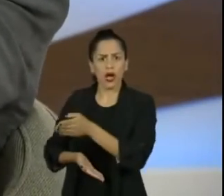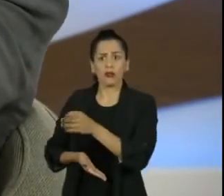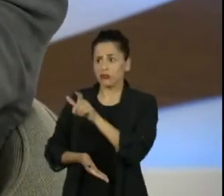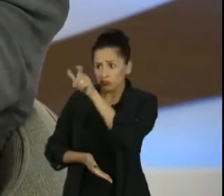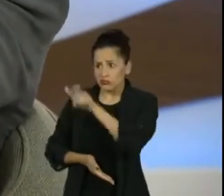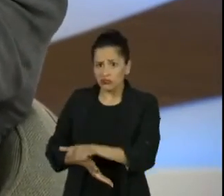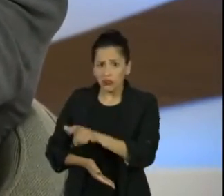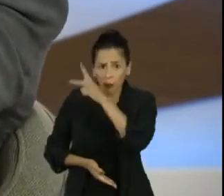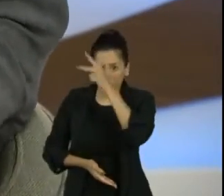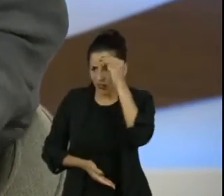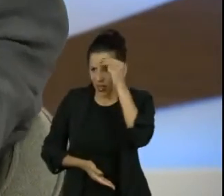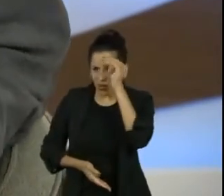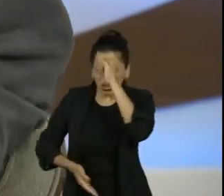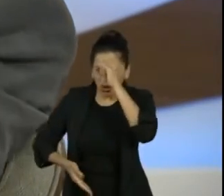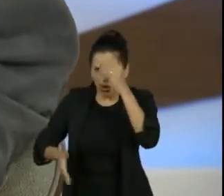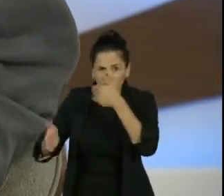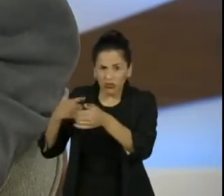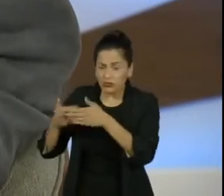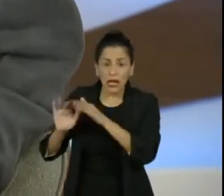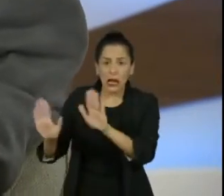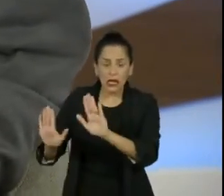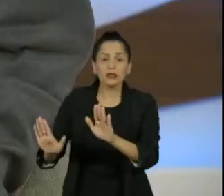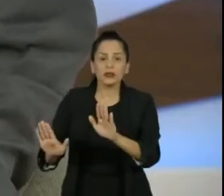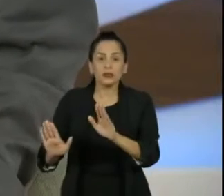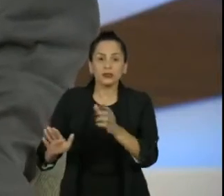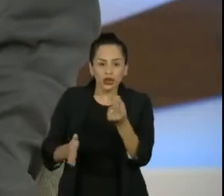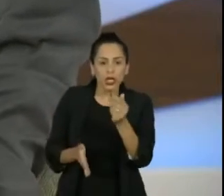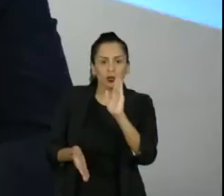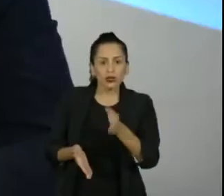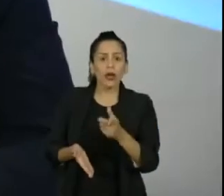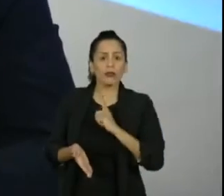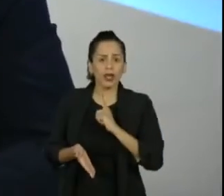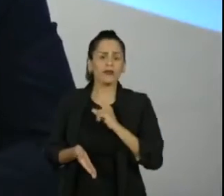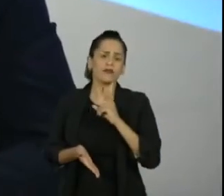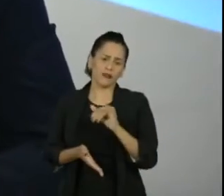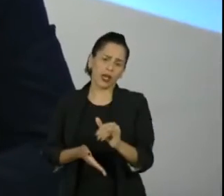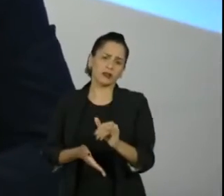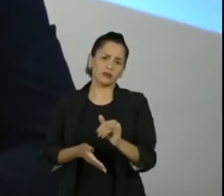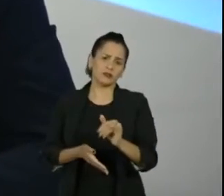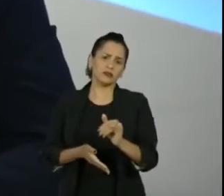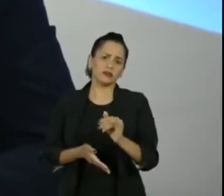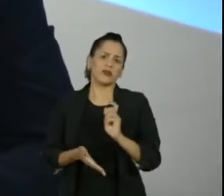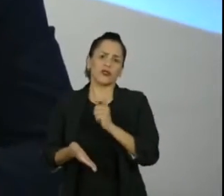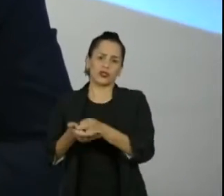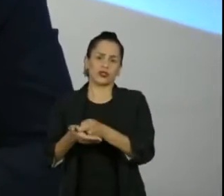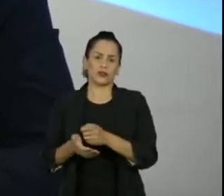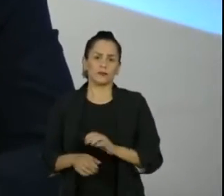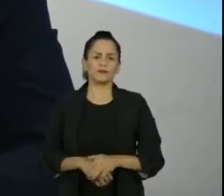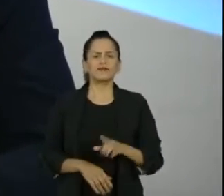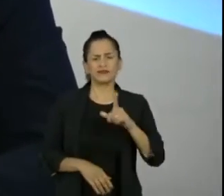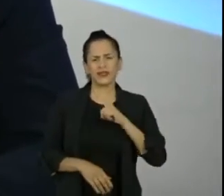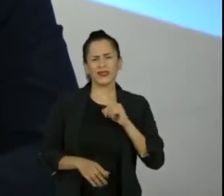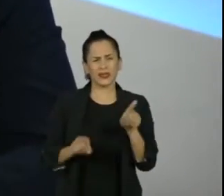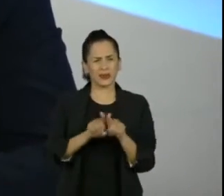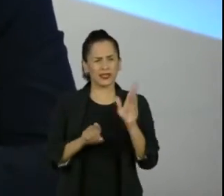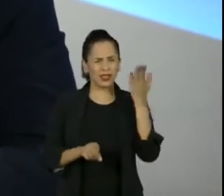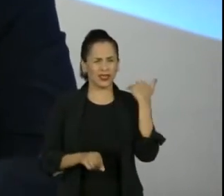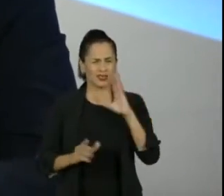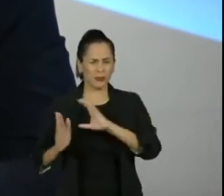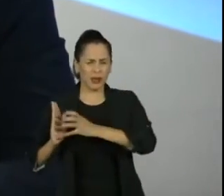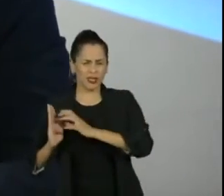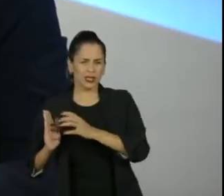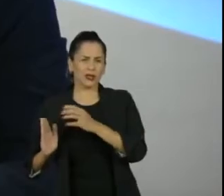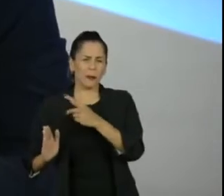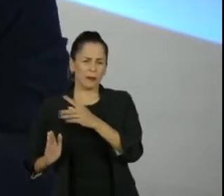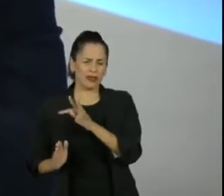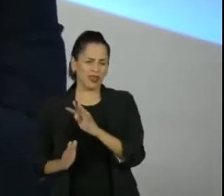o que ficar não tem problema. Belo Horizonte foi o laboratório de uma aproximação inédita entre PT e PSDB, lá com o Márcio Lacerda. Depois